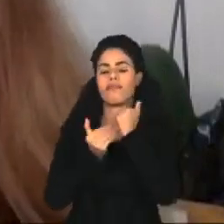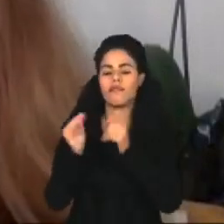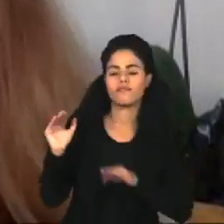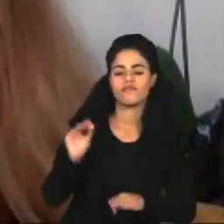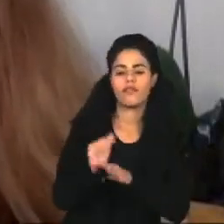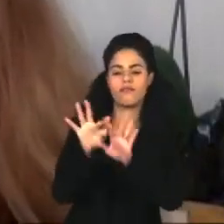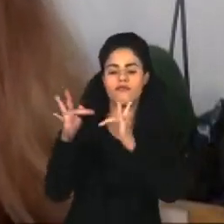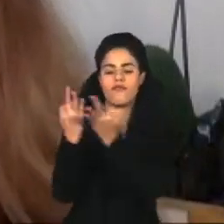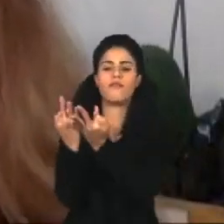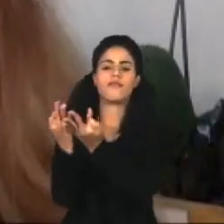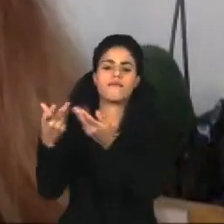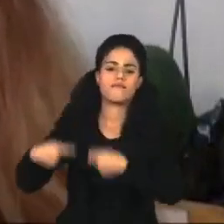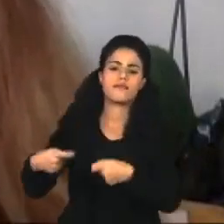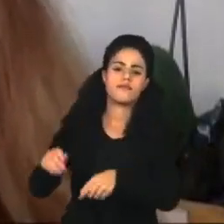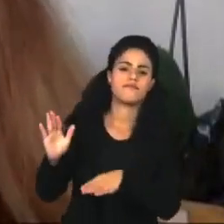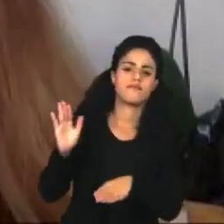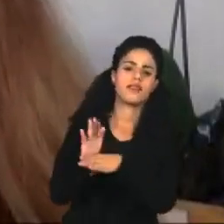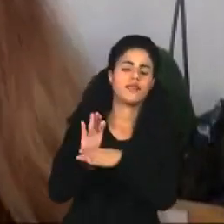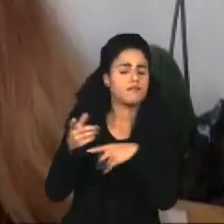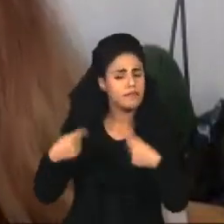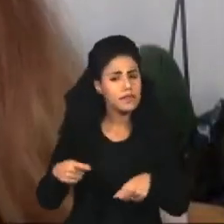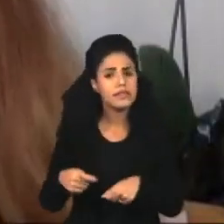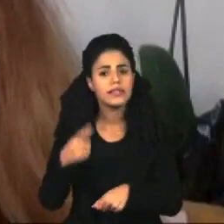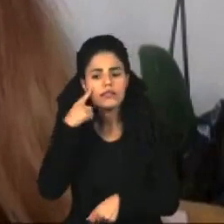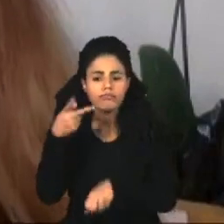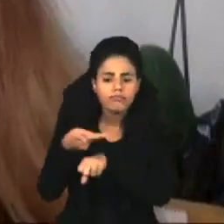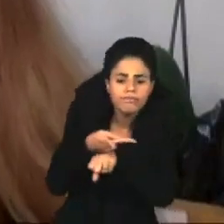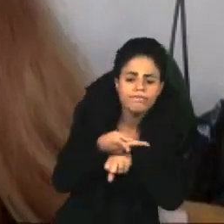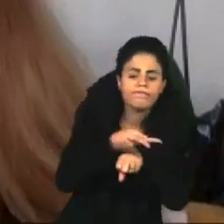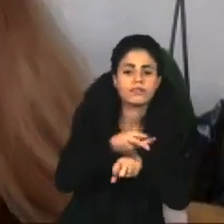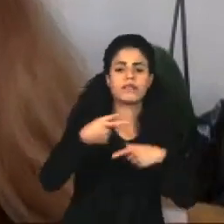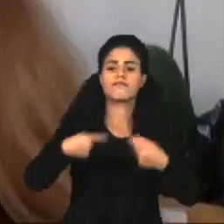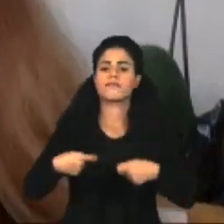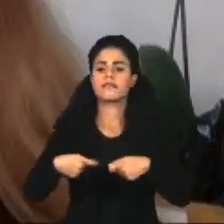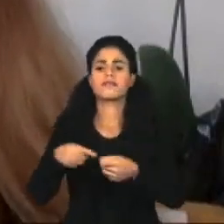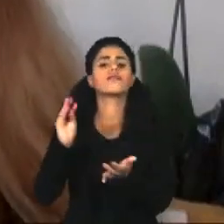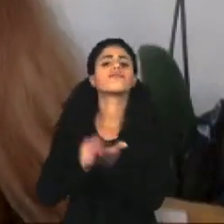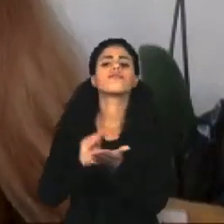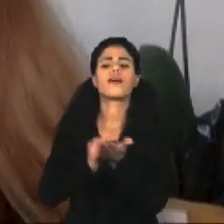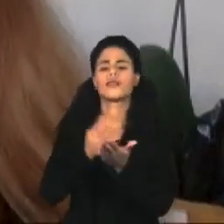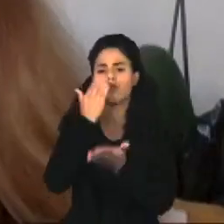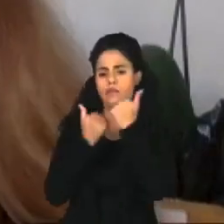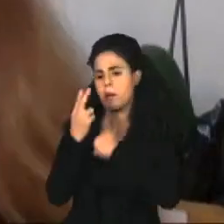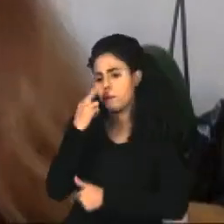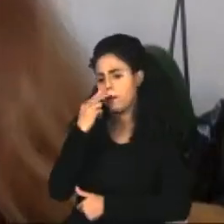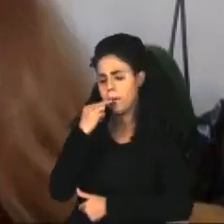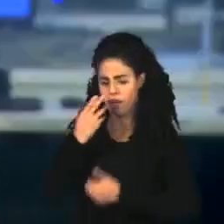de retenção de informação provocada pela desnutrição infantil.